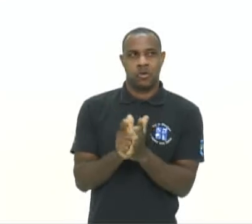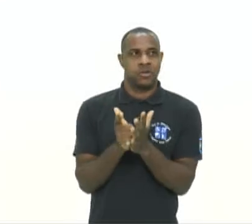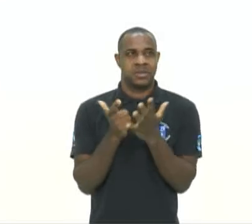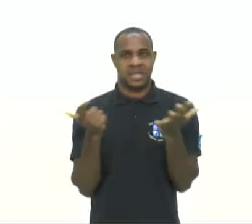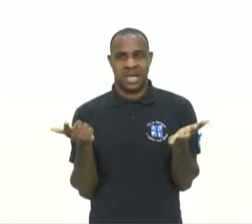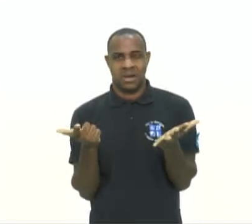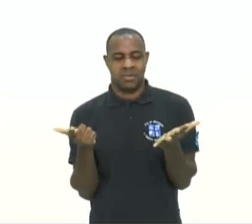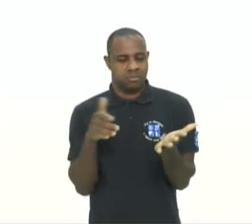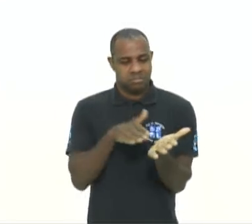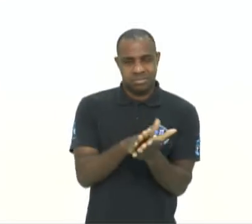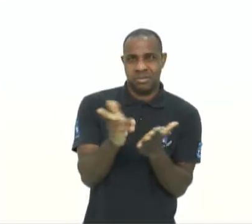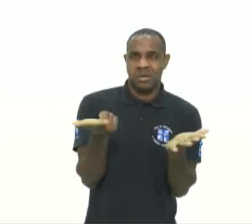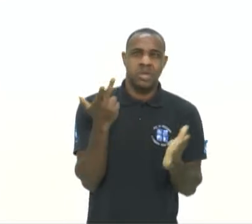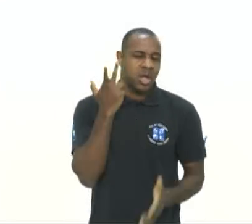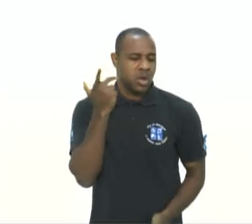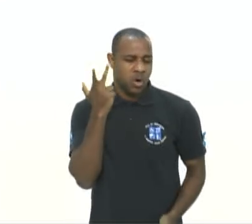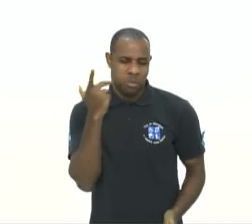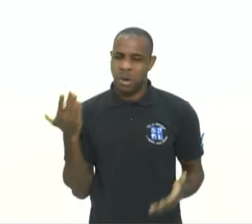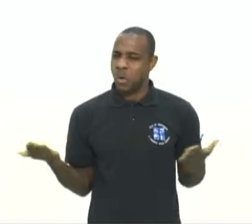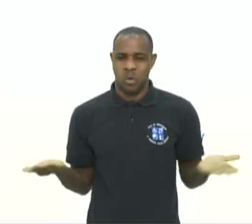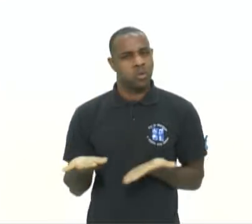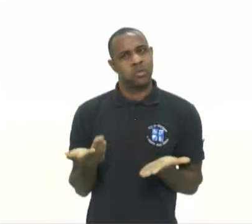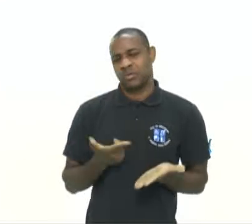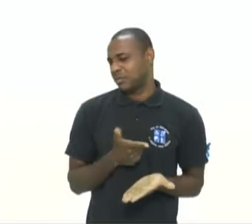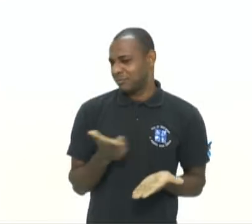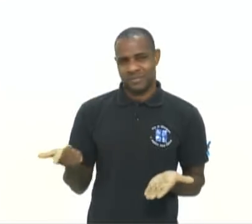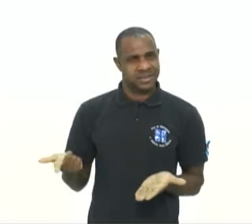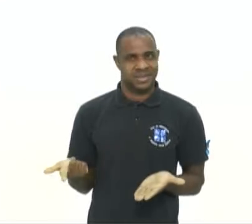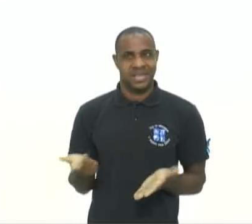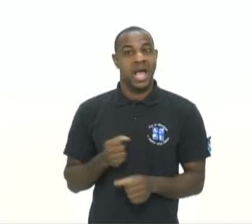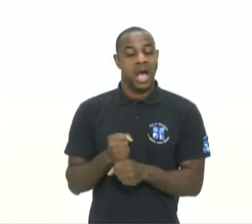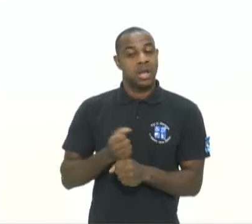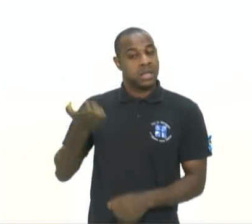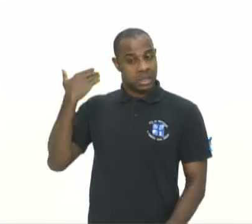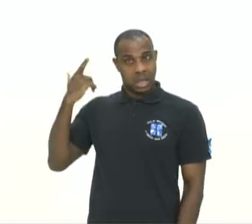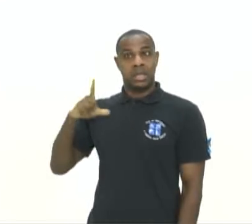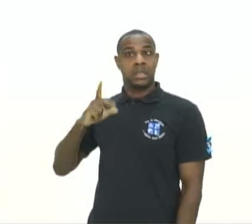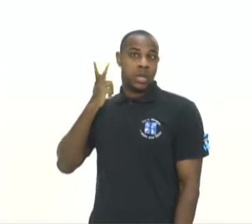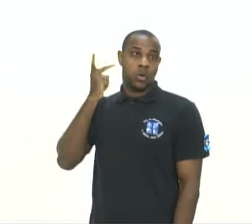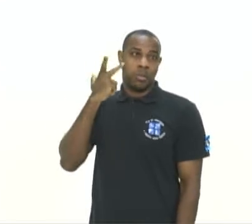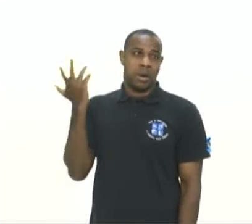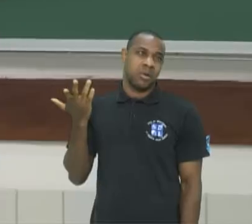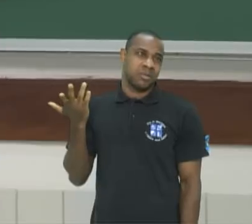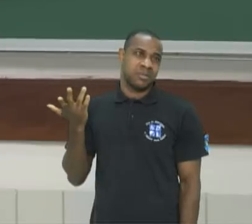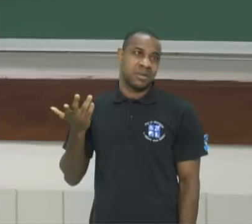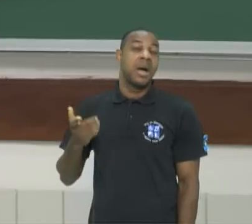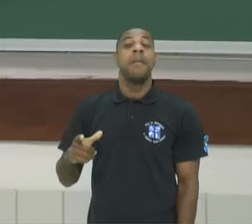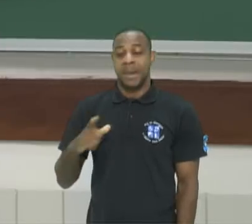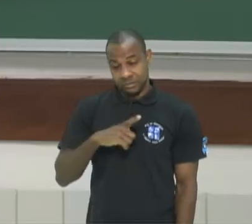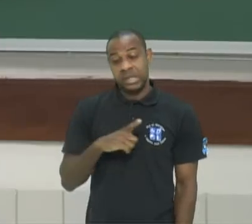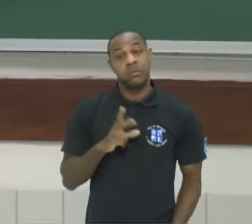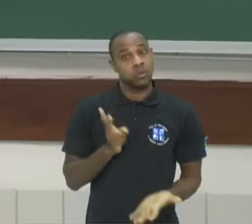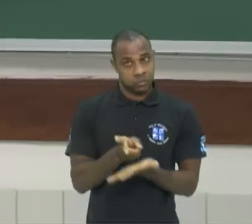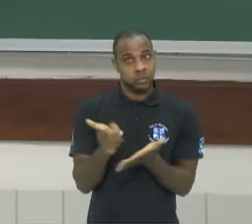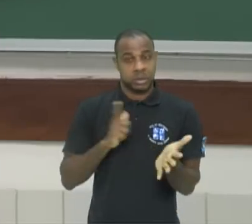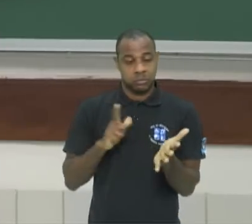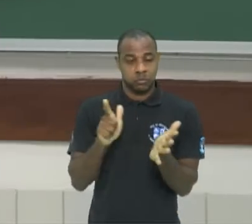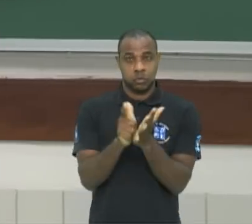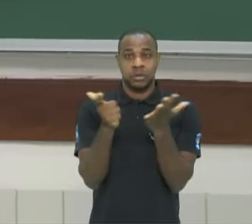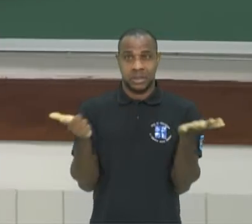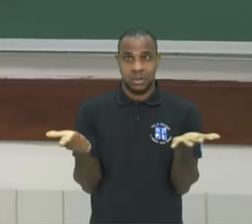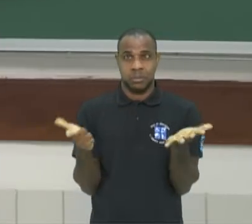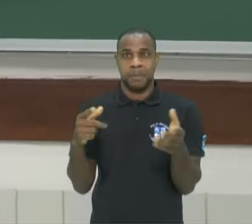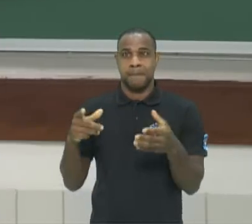é mais tão comum em nosso cotidiano, como há alguns anos atrás, né? Mas temos aí ainda, ok? Então,